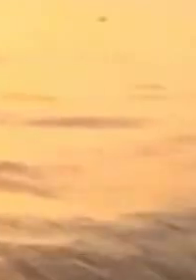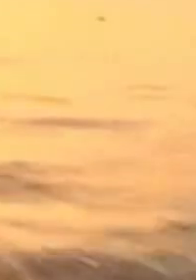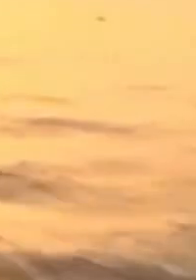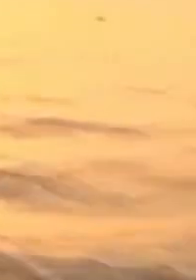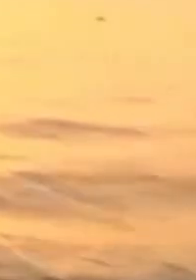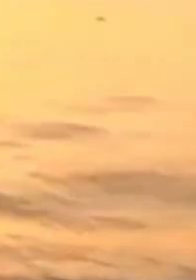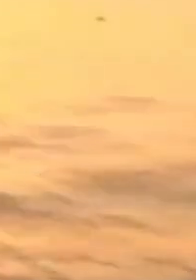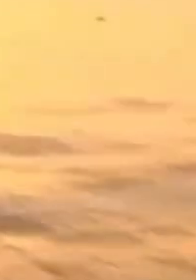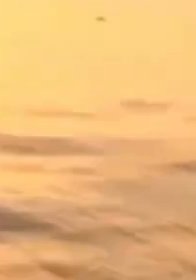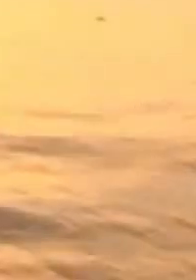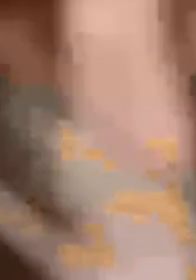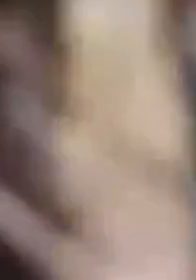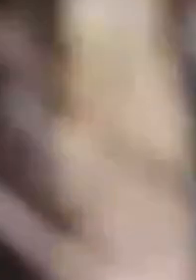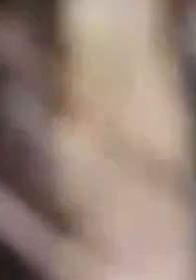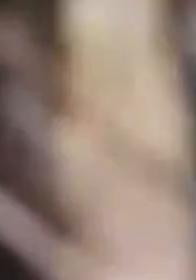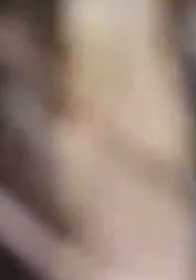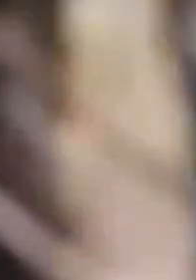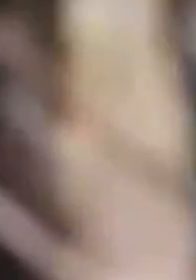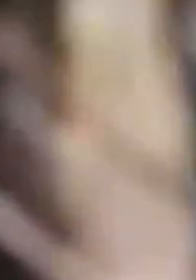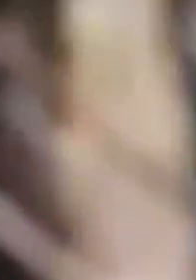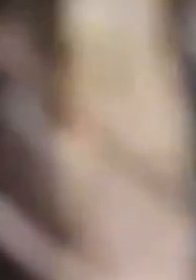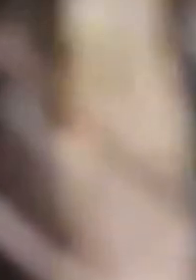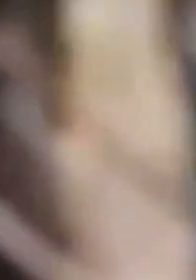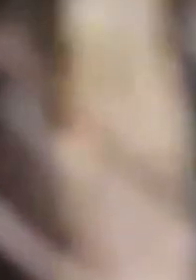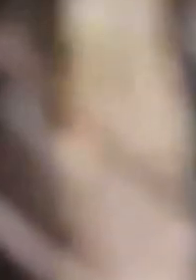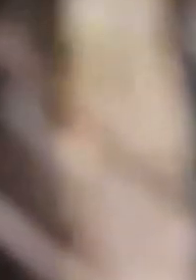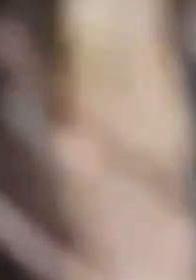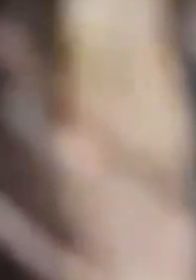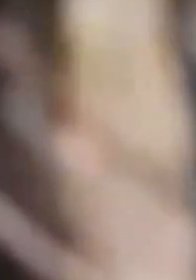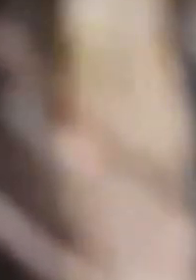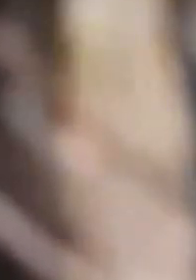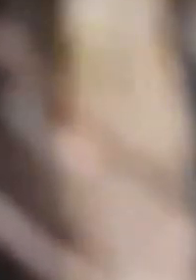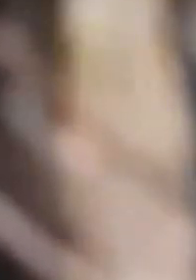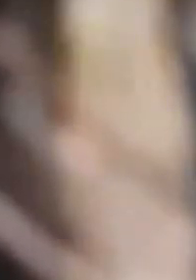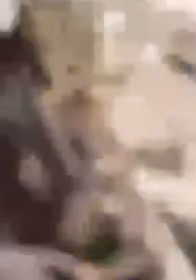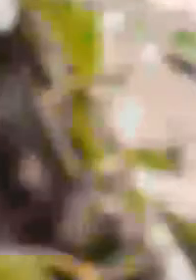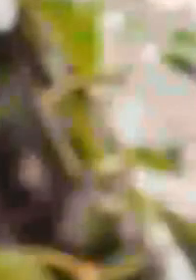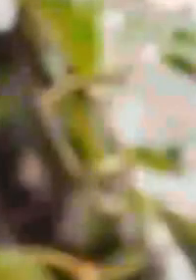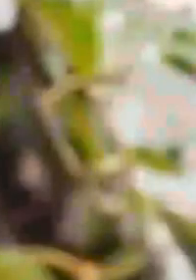sequência de imagens do estado meu violão, meu alimento fecundo.